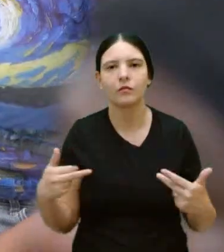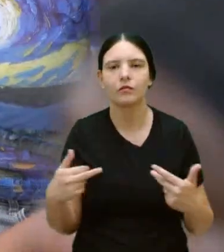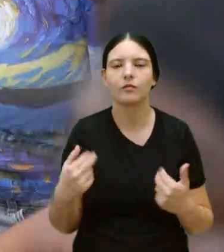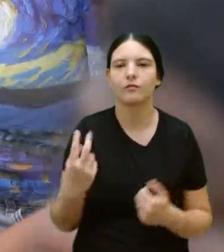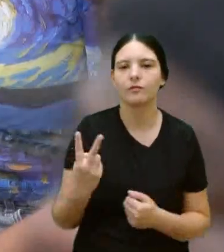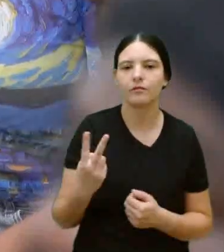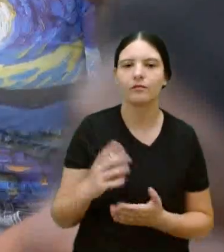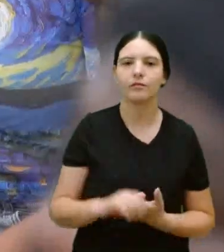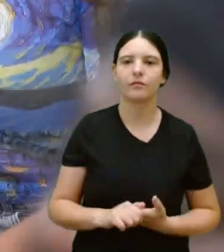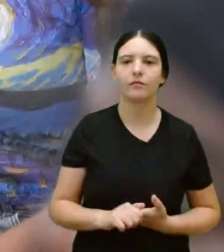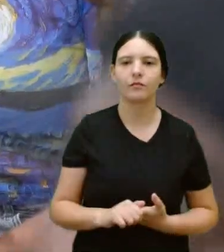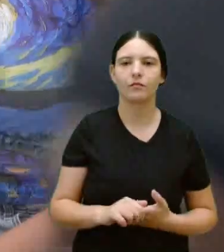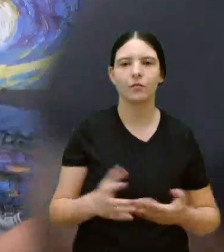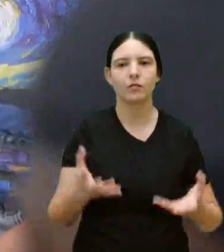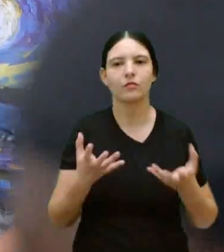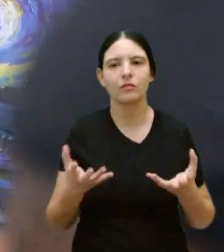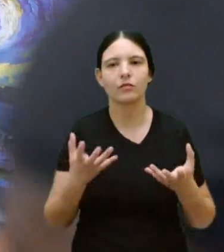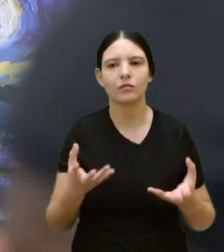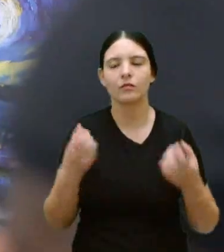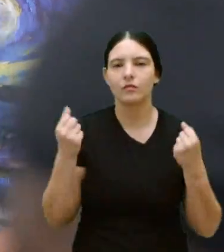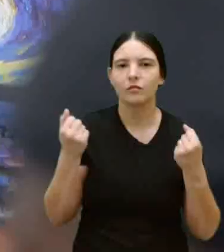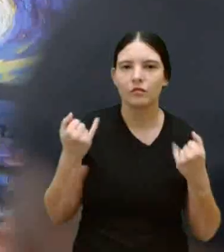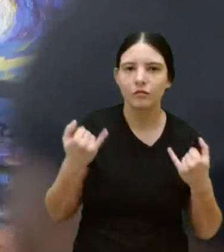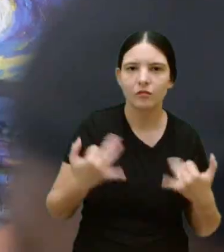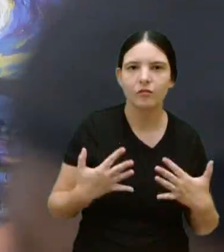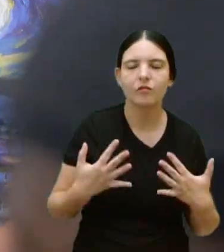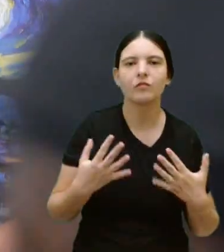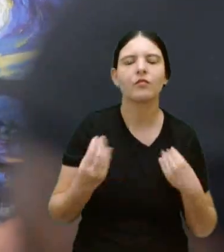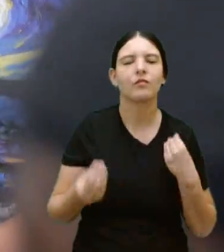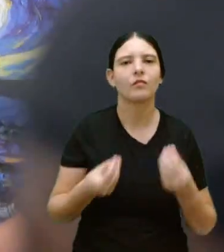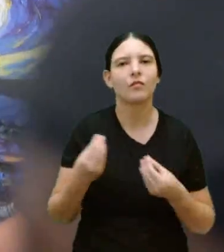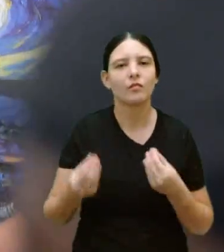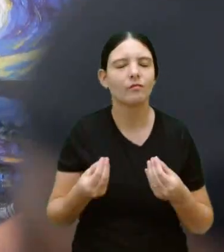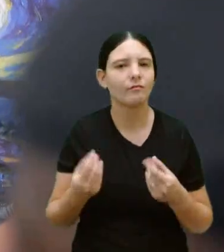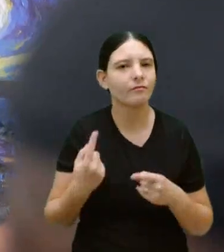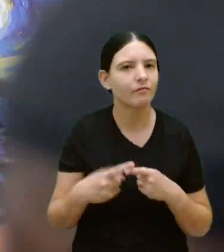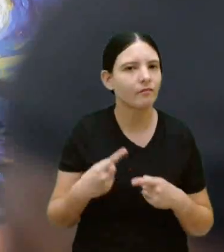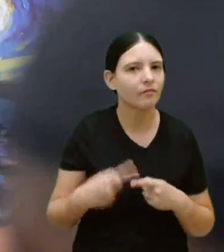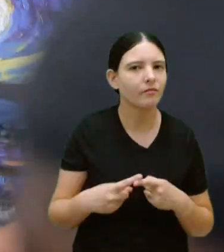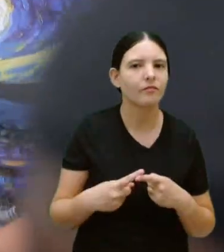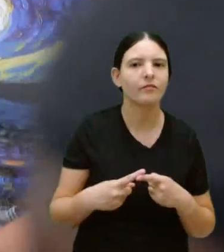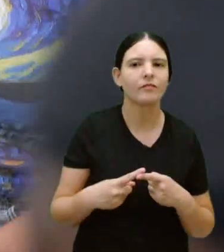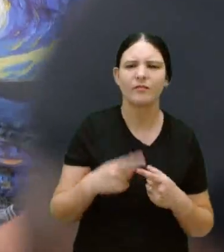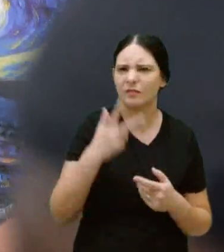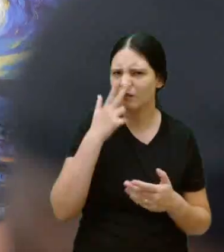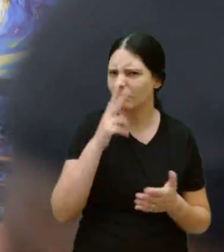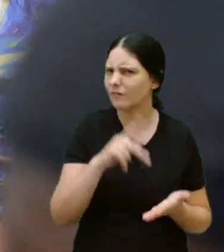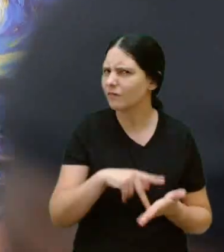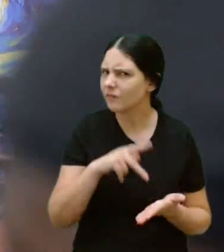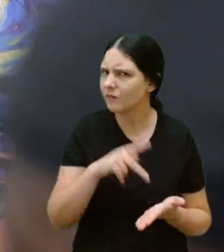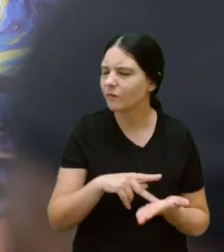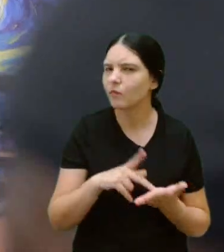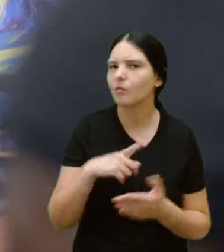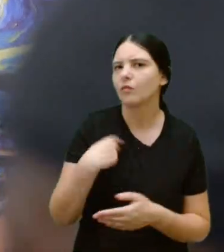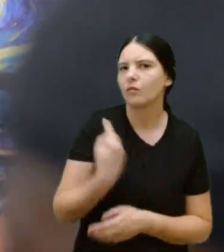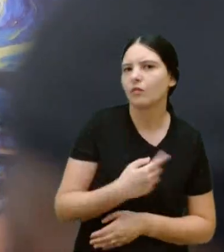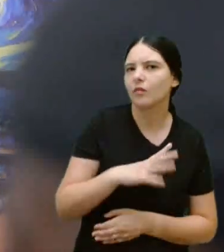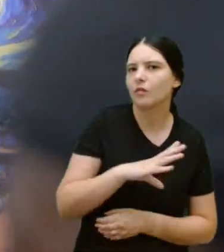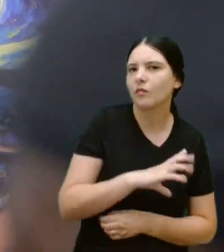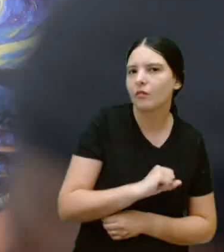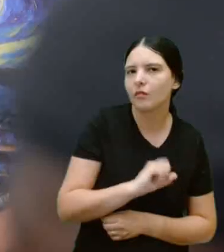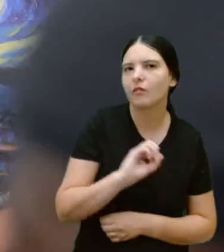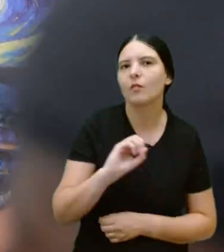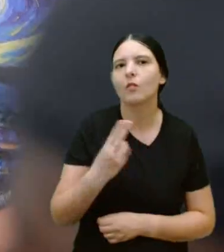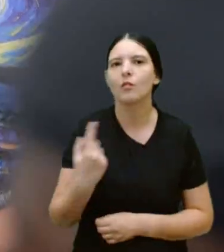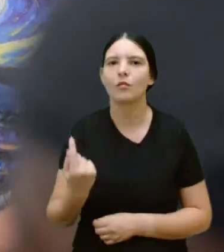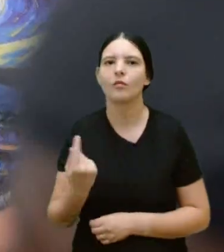queria que você trouxesse um pouco por que a gente mira tanto. Será que realmente a gente busca o amor ou é a solidão? Por que é